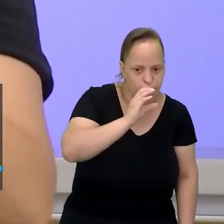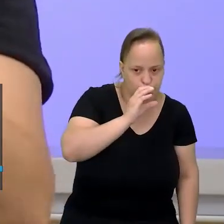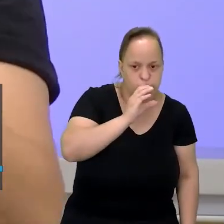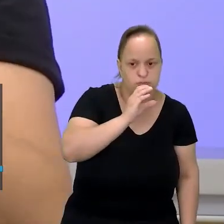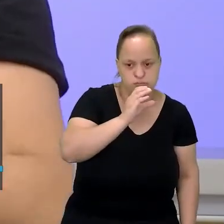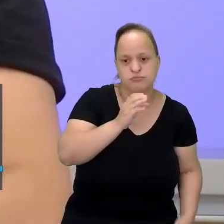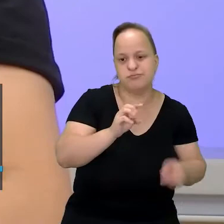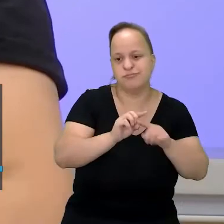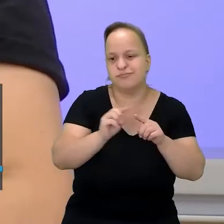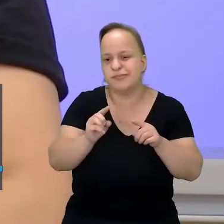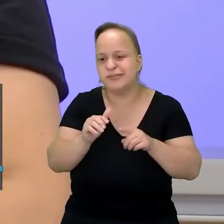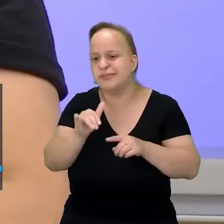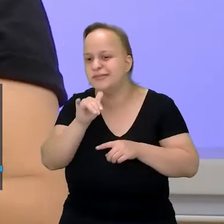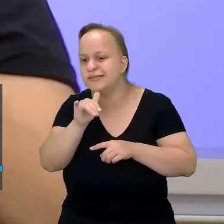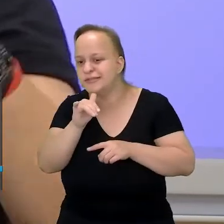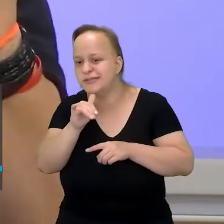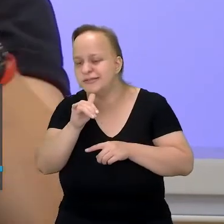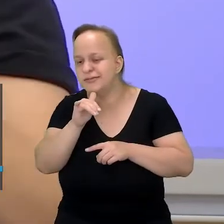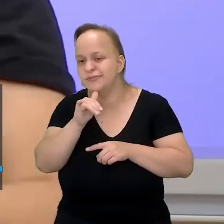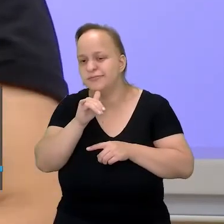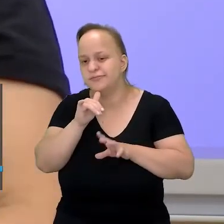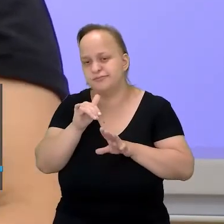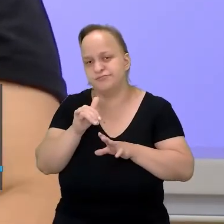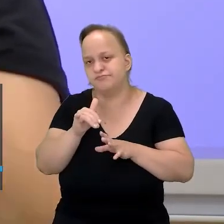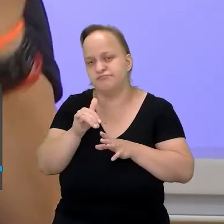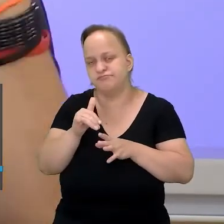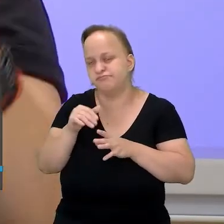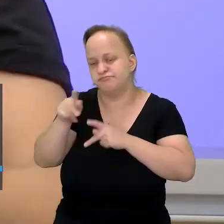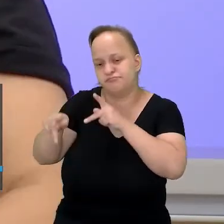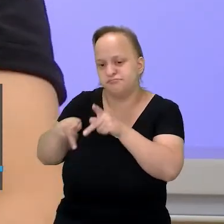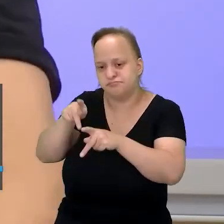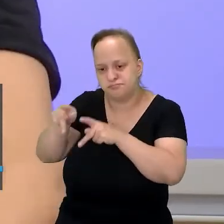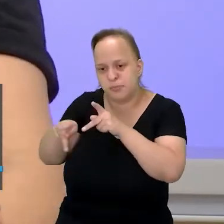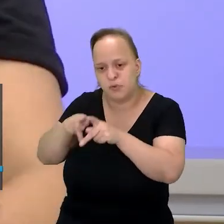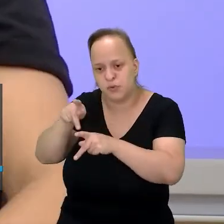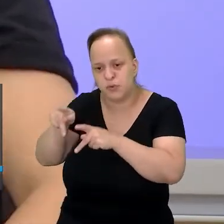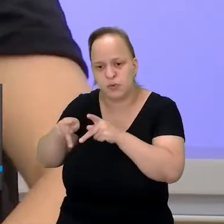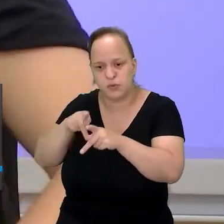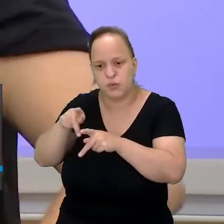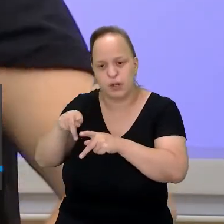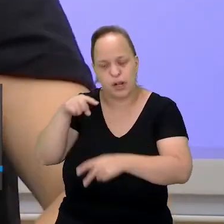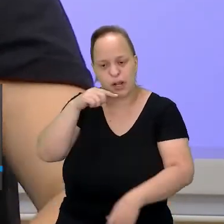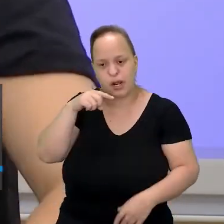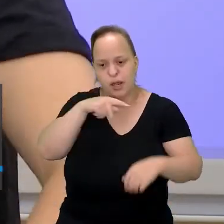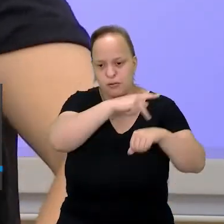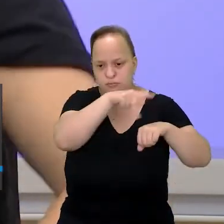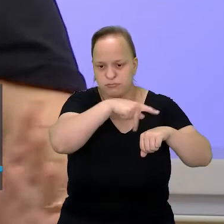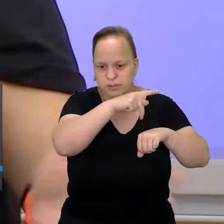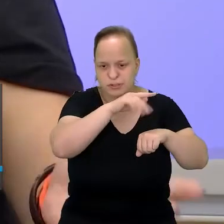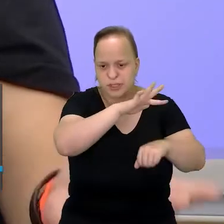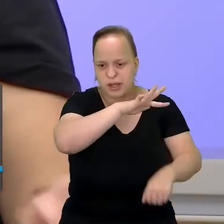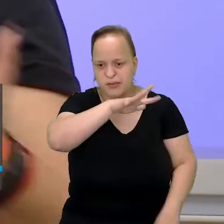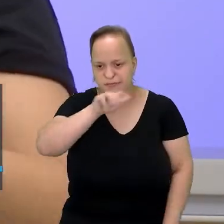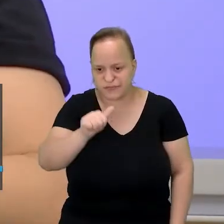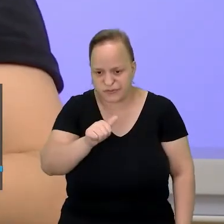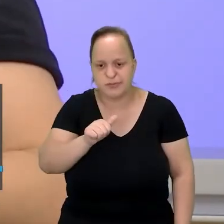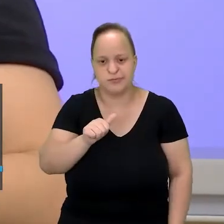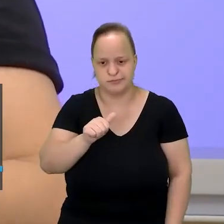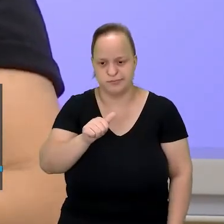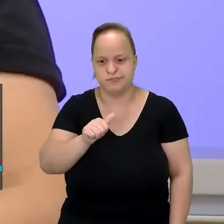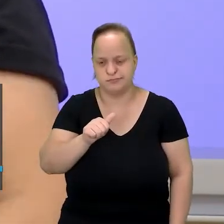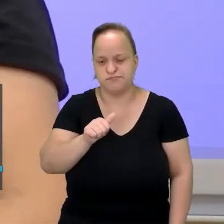exemplo, vamos trazer aí para os povos africanos. Quando você pega as nossas religiões de